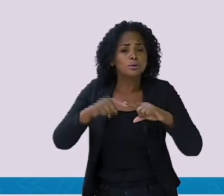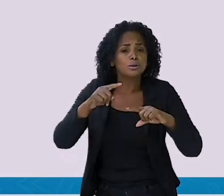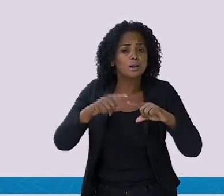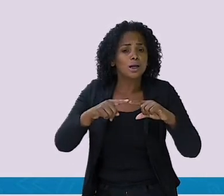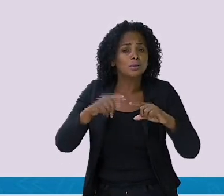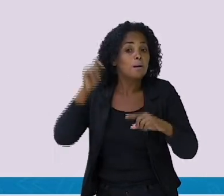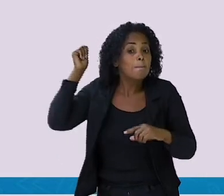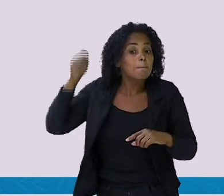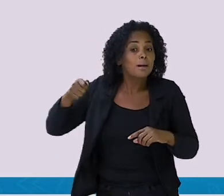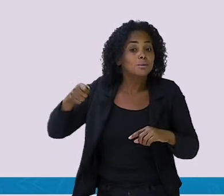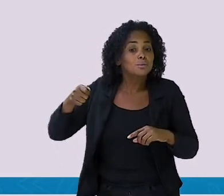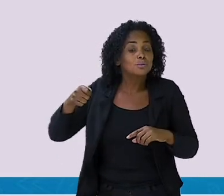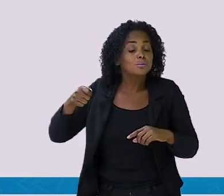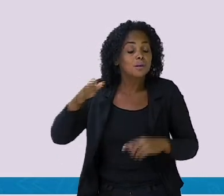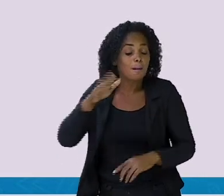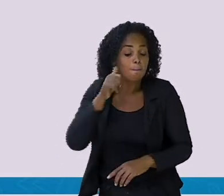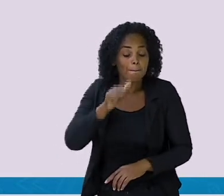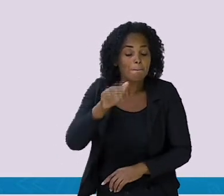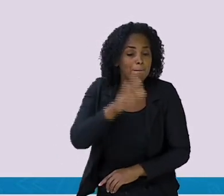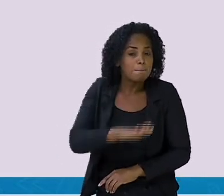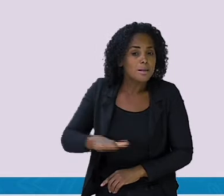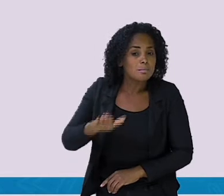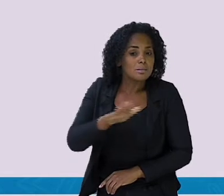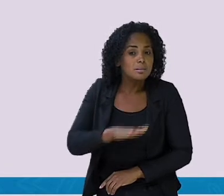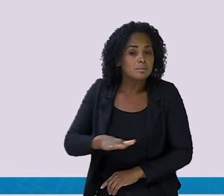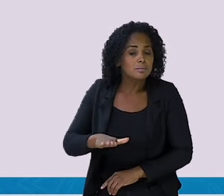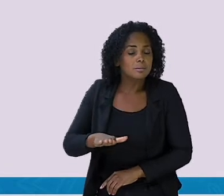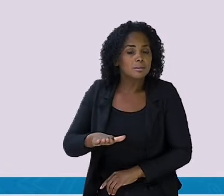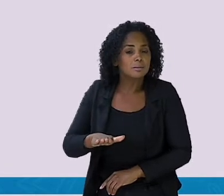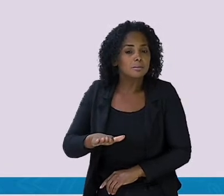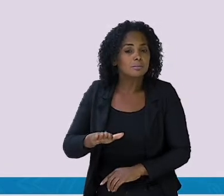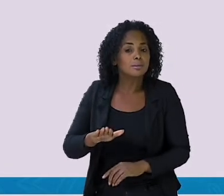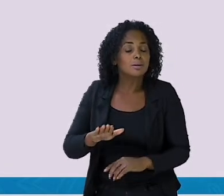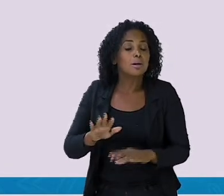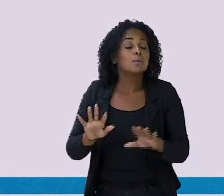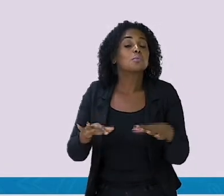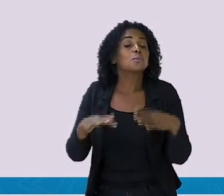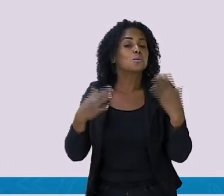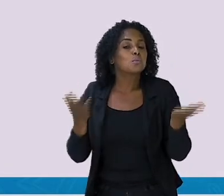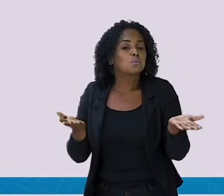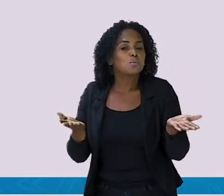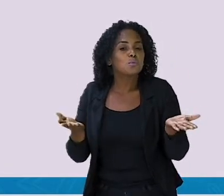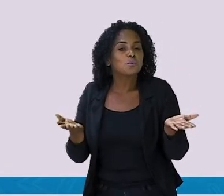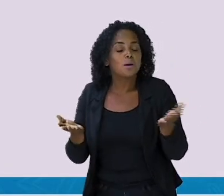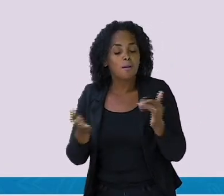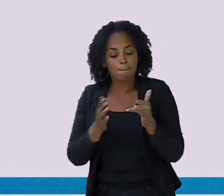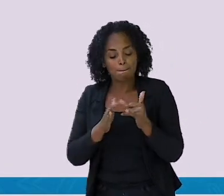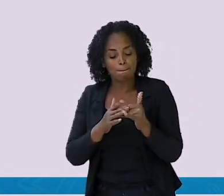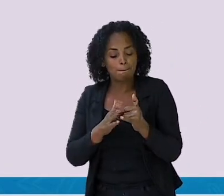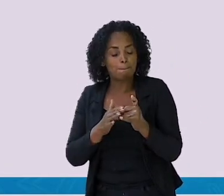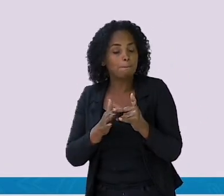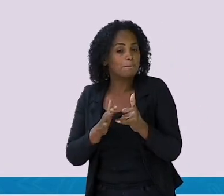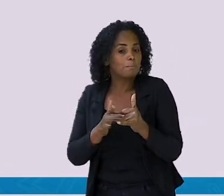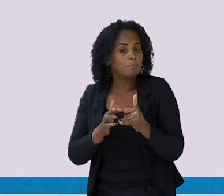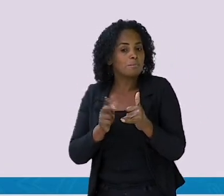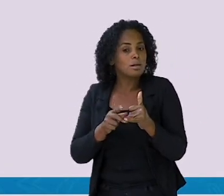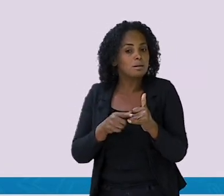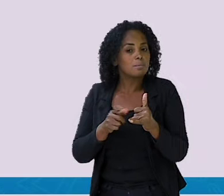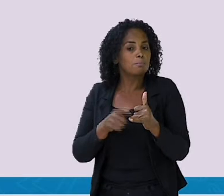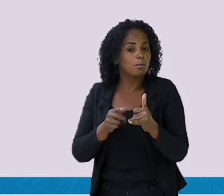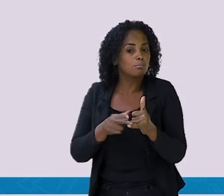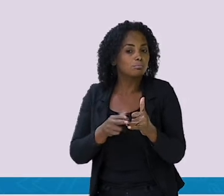são Haroldo Macedo e Oswaldo Faustino. 3. Qual o